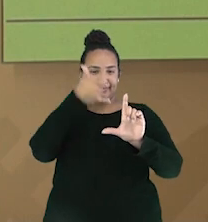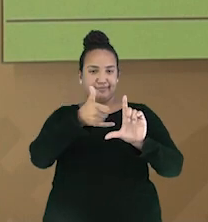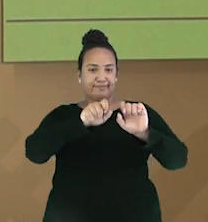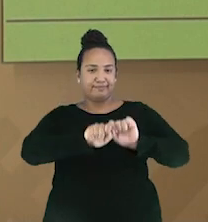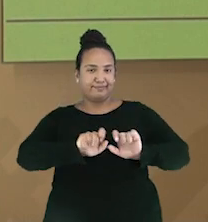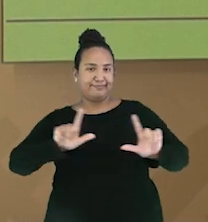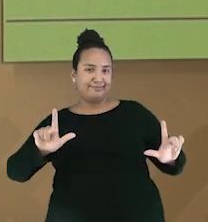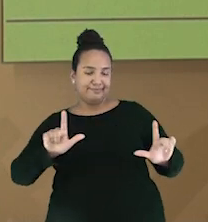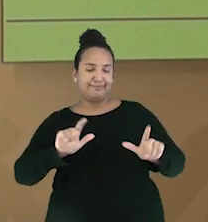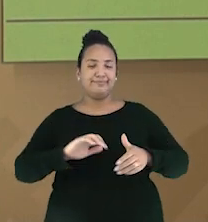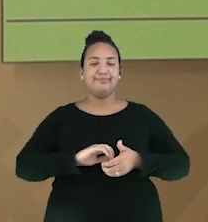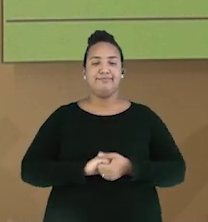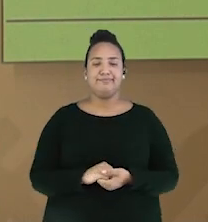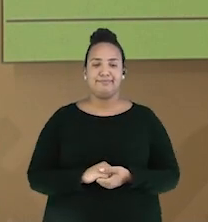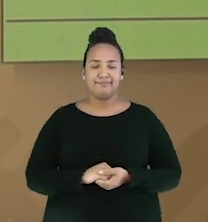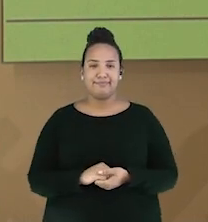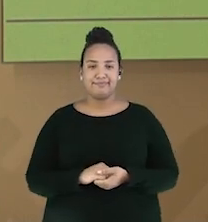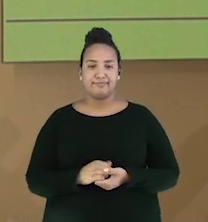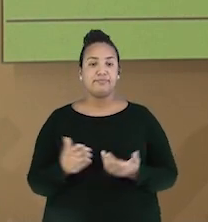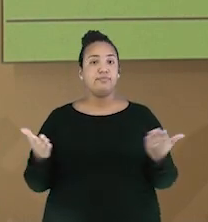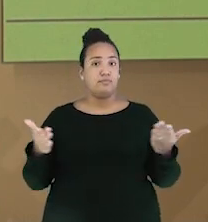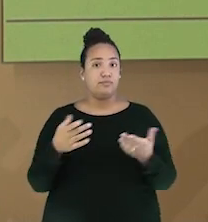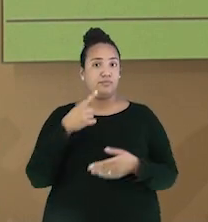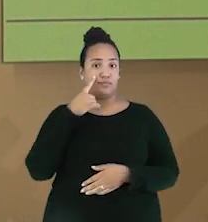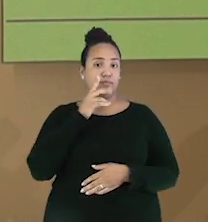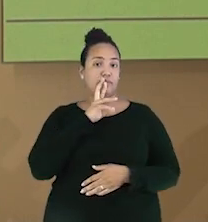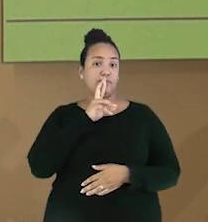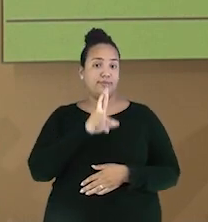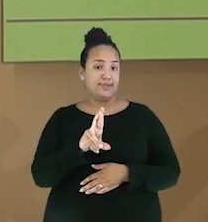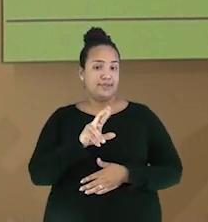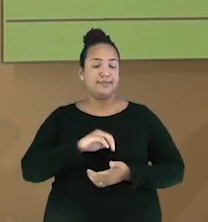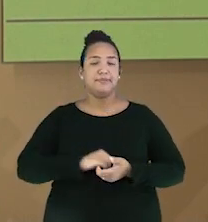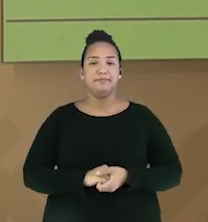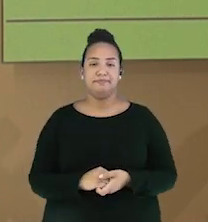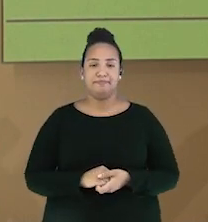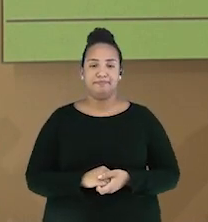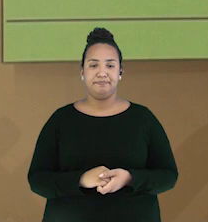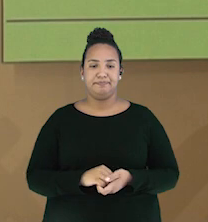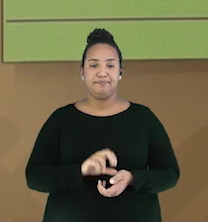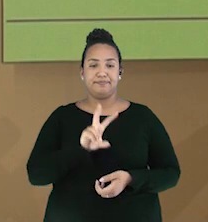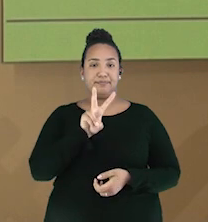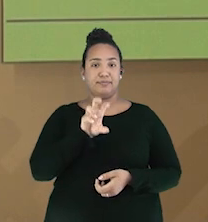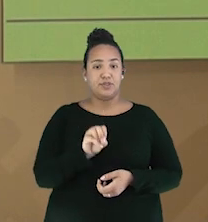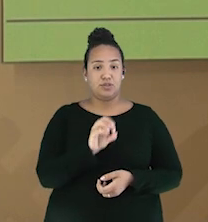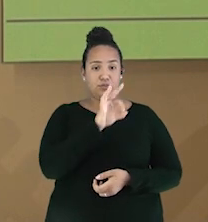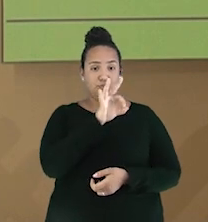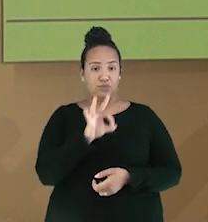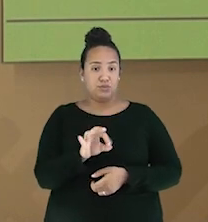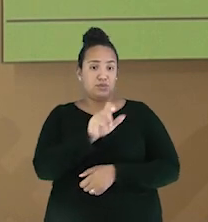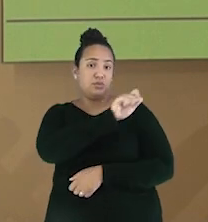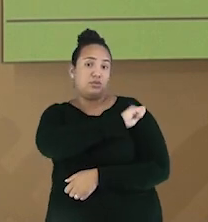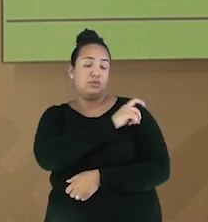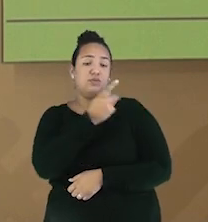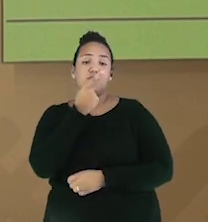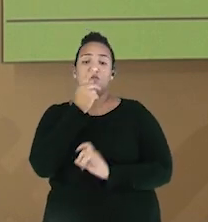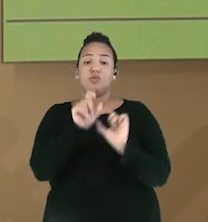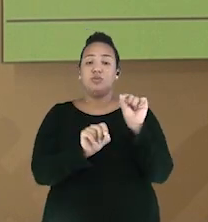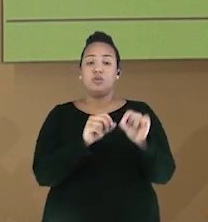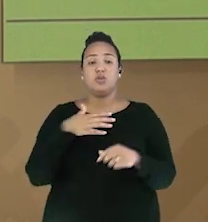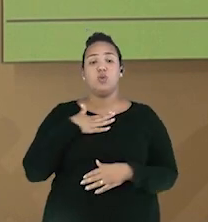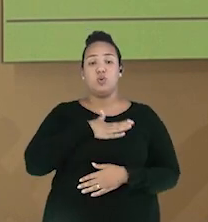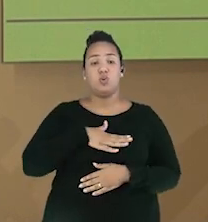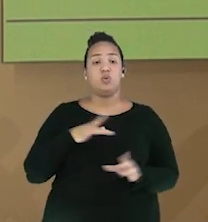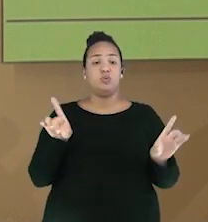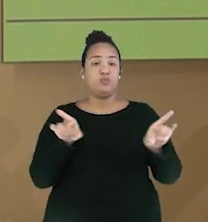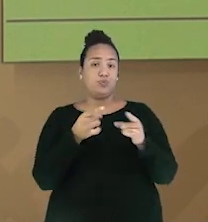que aparece na sua tela. Agora vamos corrigir? 50% dos alunos responderam que houve sertanejo